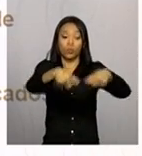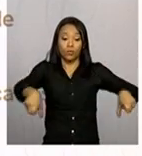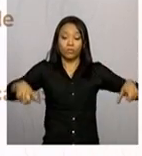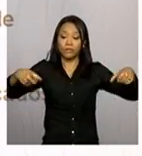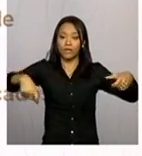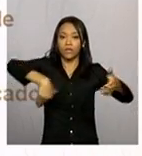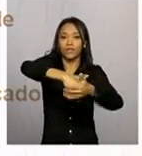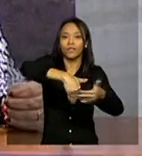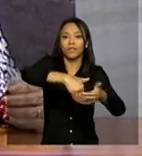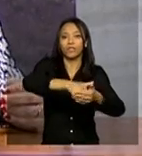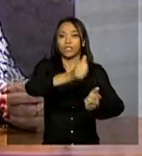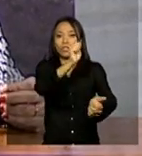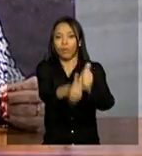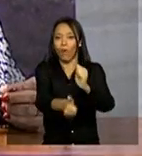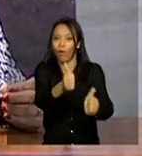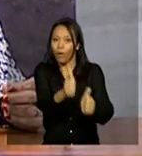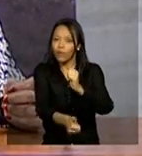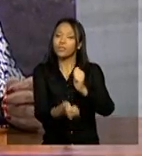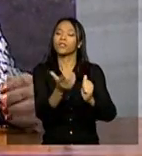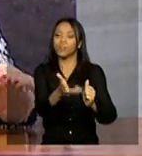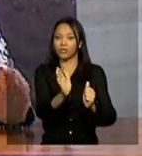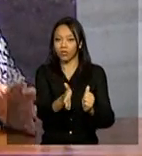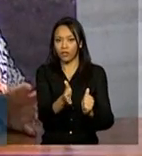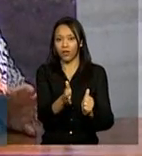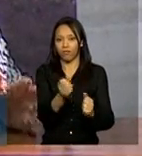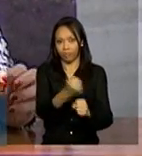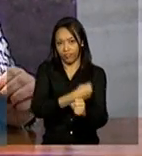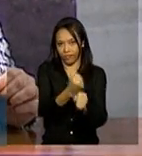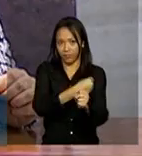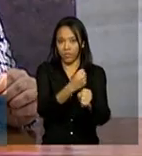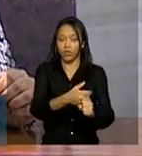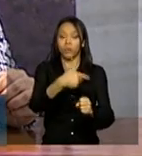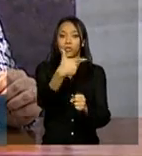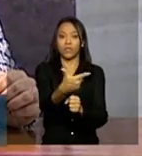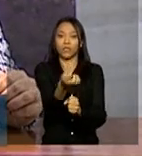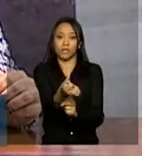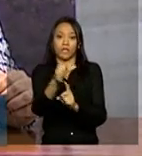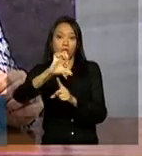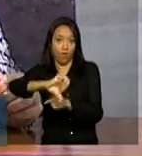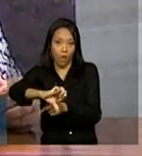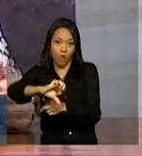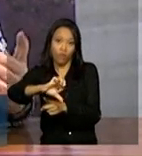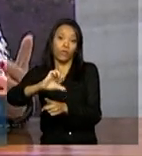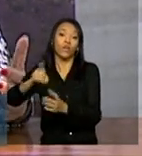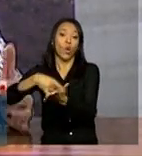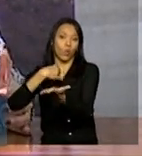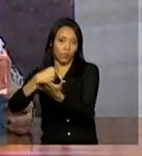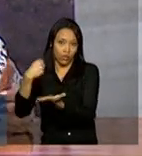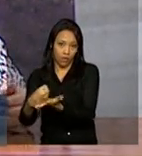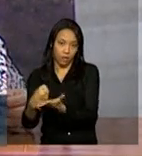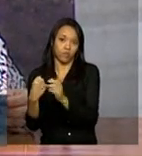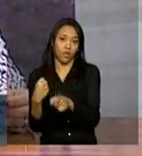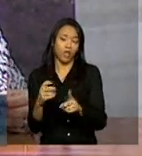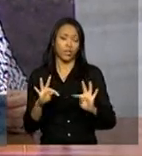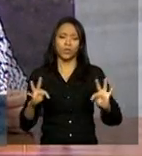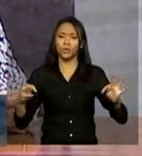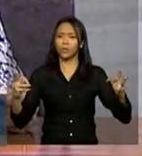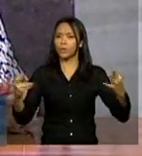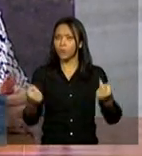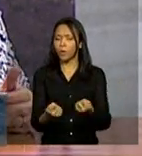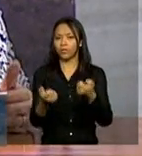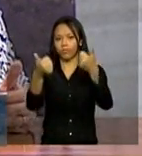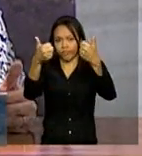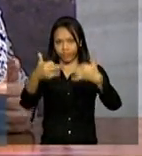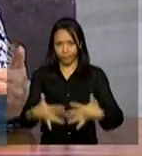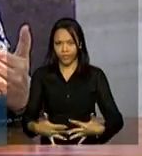Esporte, que foram selecionados mais recentemente, nós temos 269 contratados. Lembrar que, em todos esses casos,